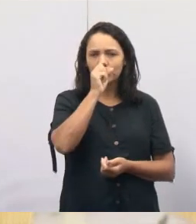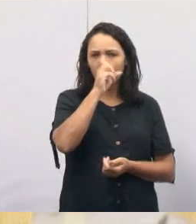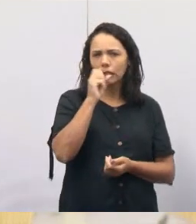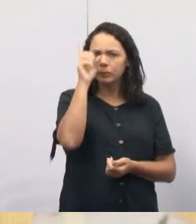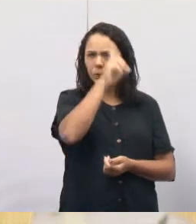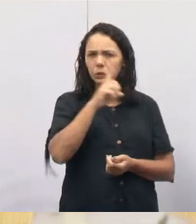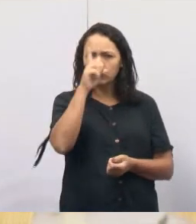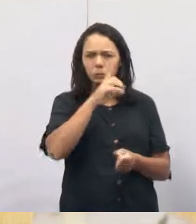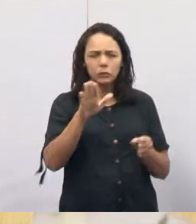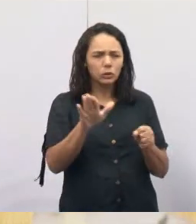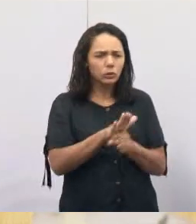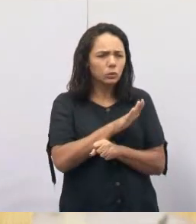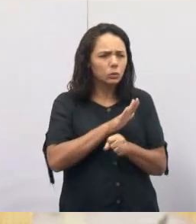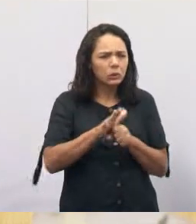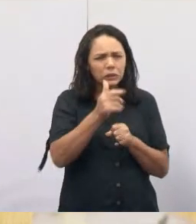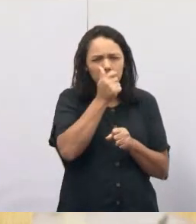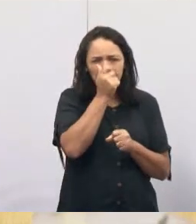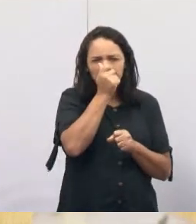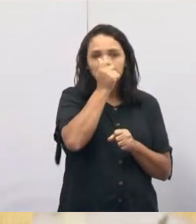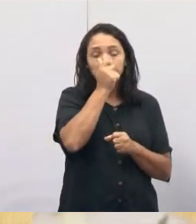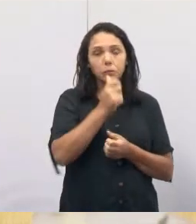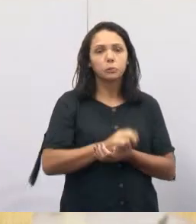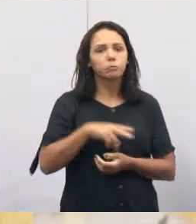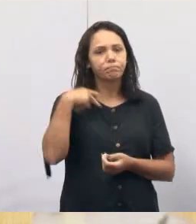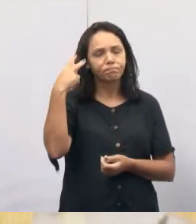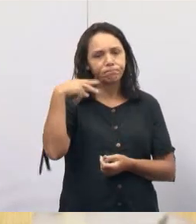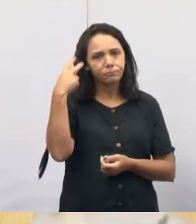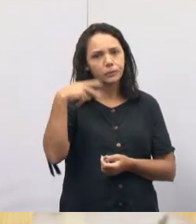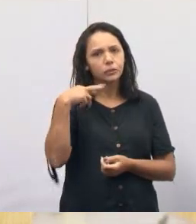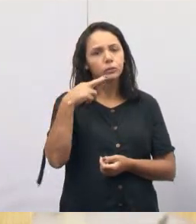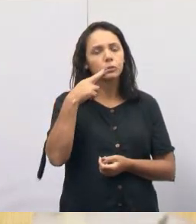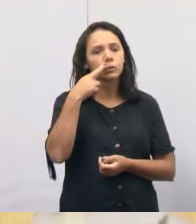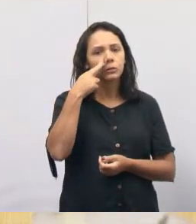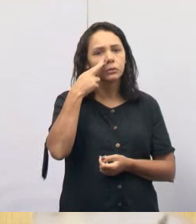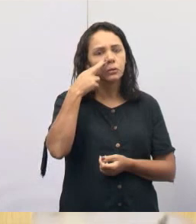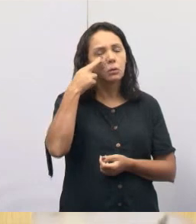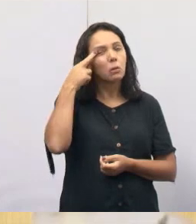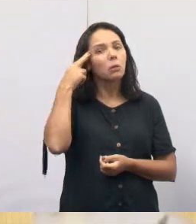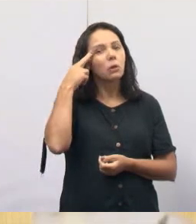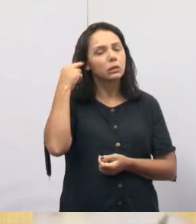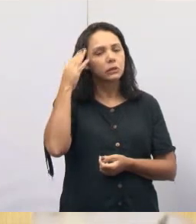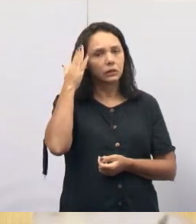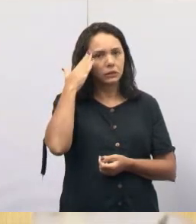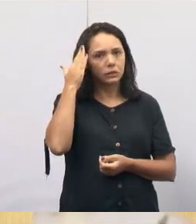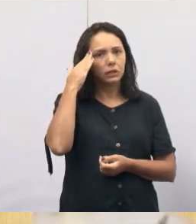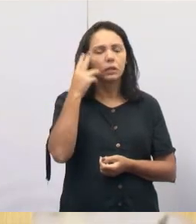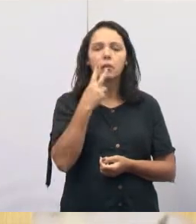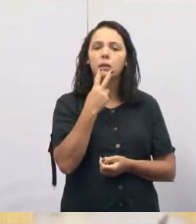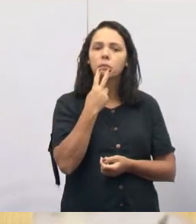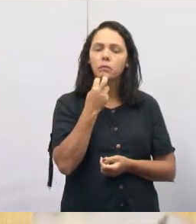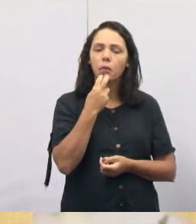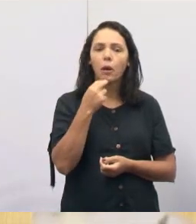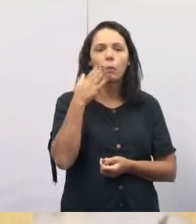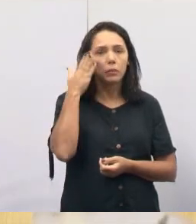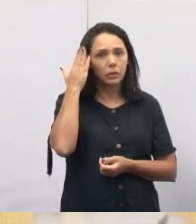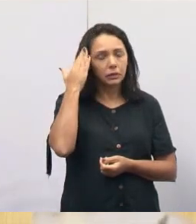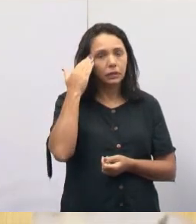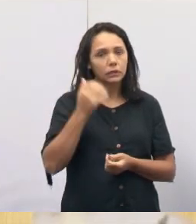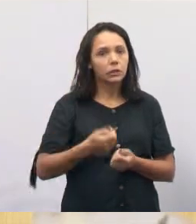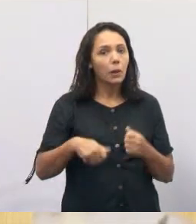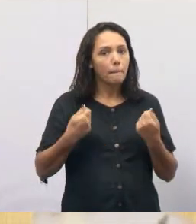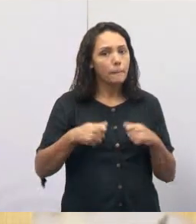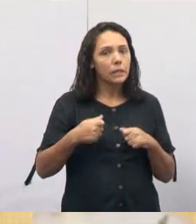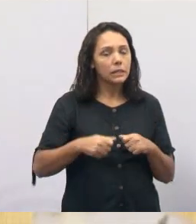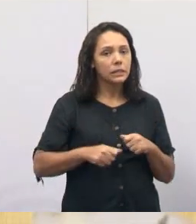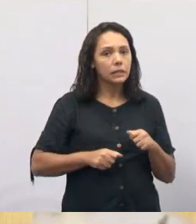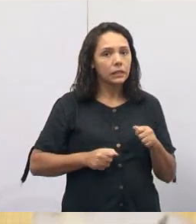disso. Vereador Roninha sabe, vereador Valmir que fez o pedido sabe. E ali deveria se ter uma redução de